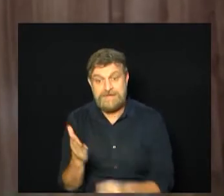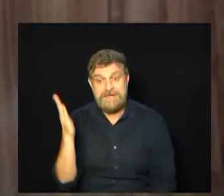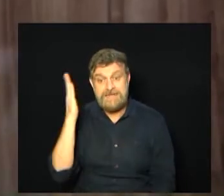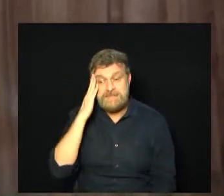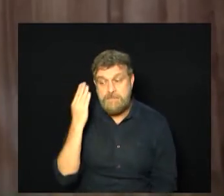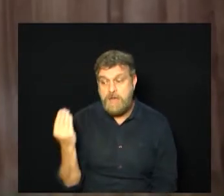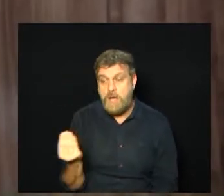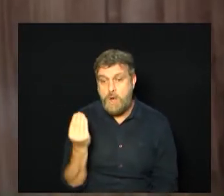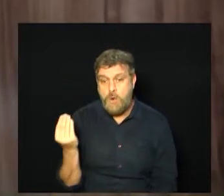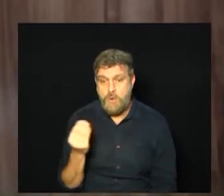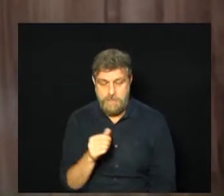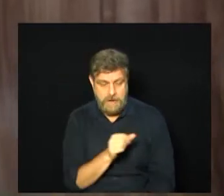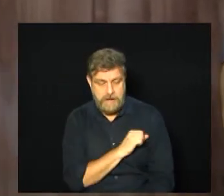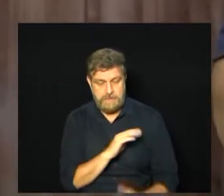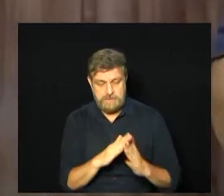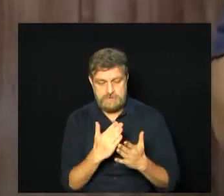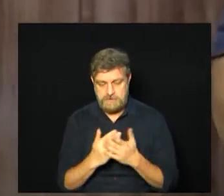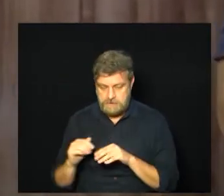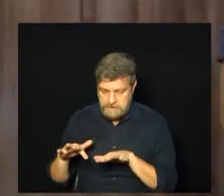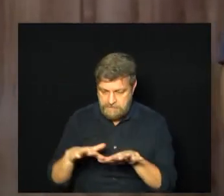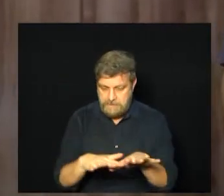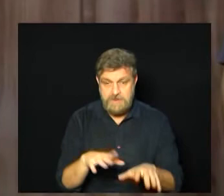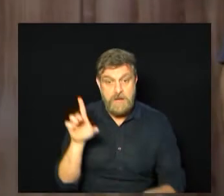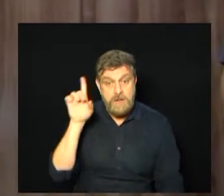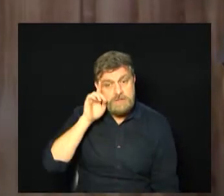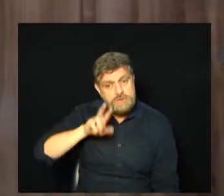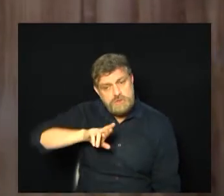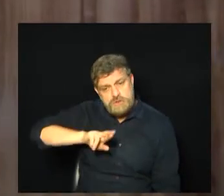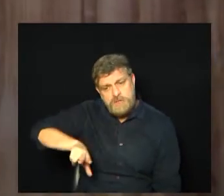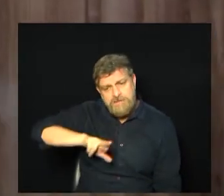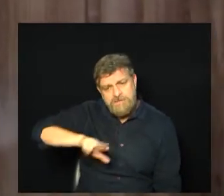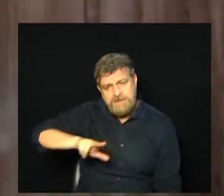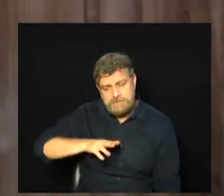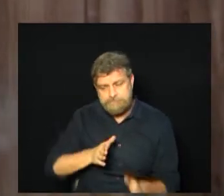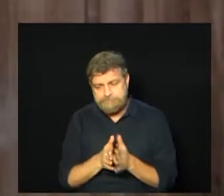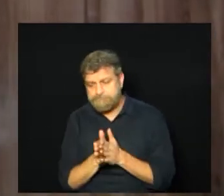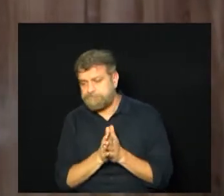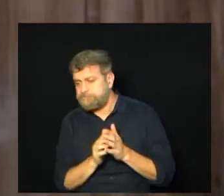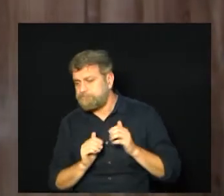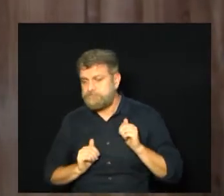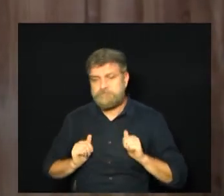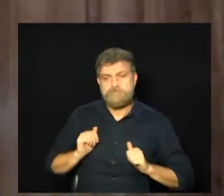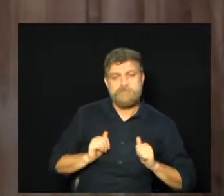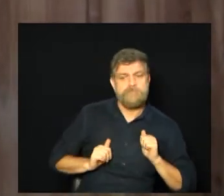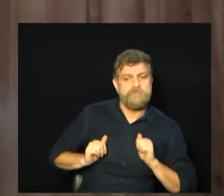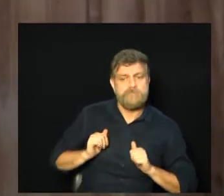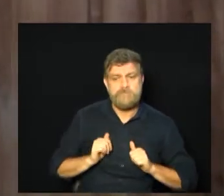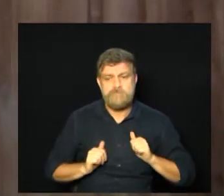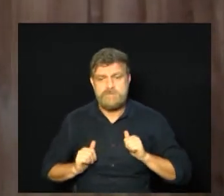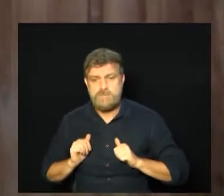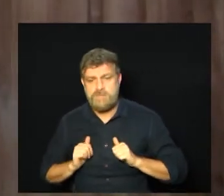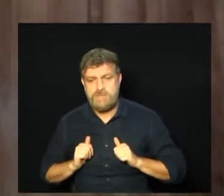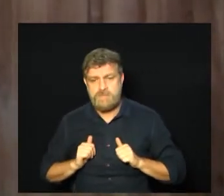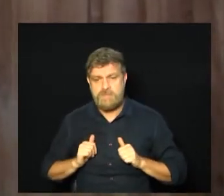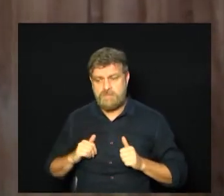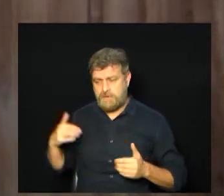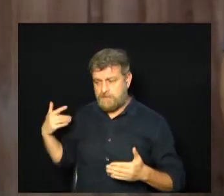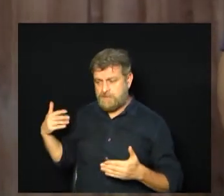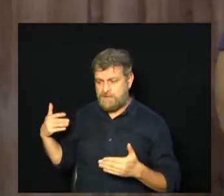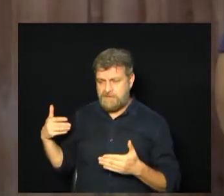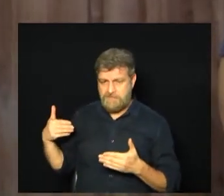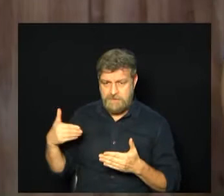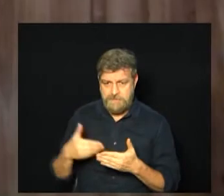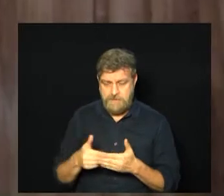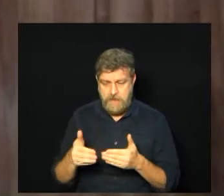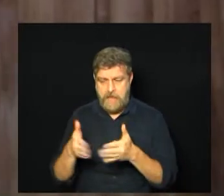escolar. A gente vem vivenciando dias diferentes esses dias, né? Dias de expectativa de volta escolar. Isso depois de muitas idas e vindas por